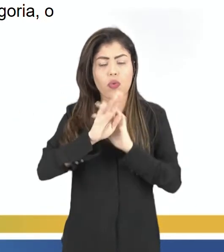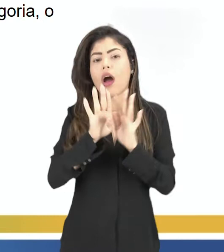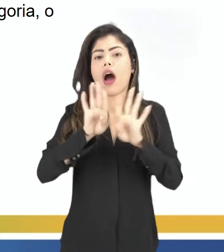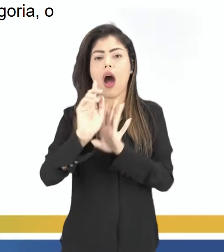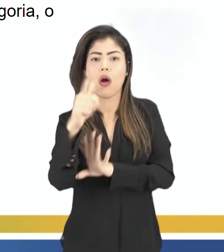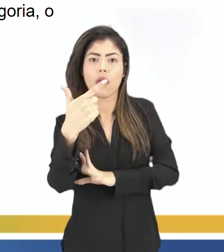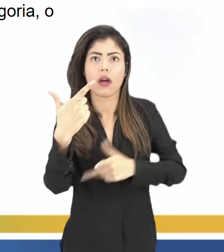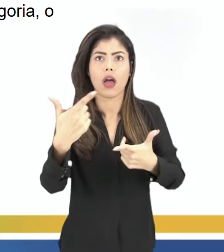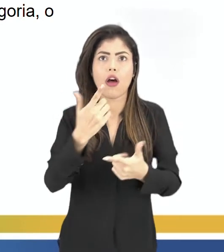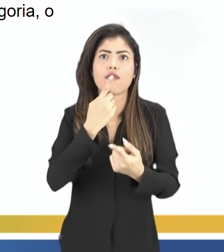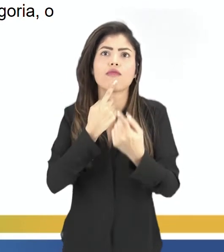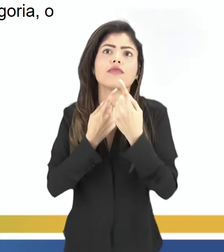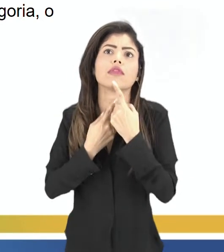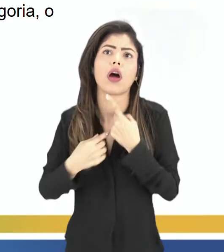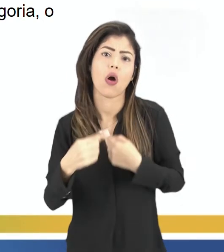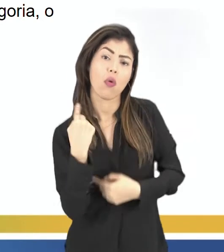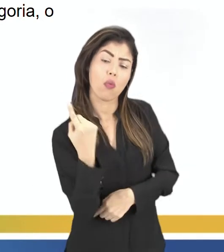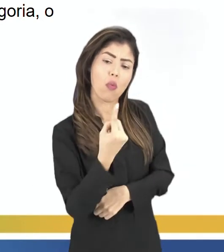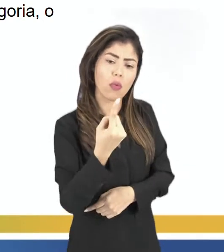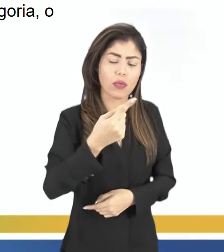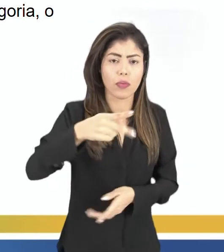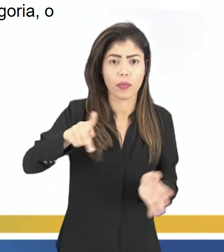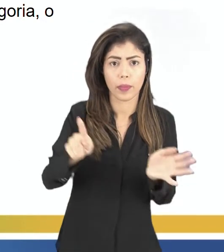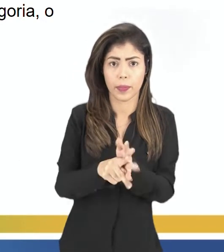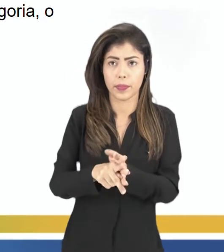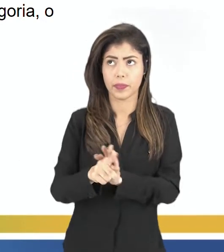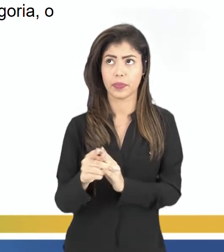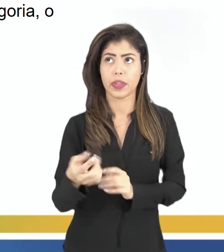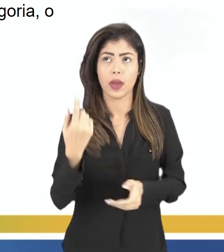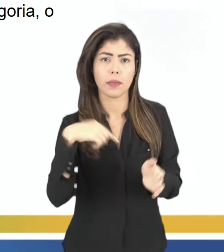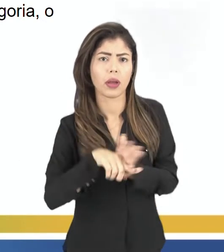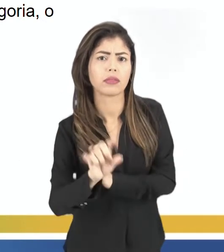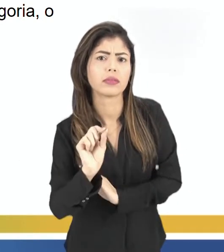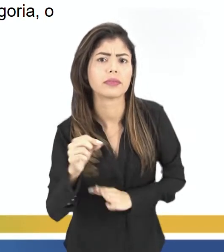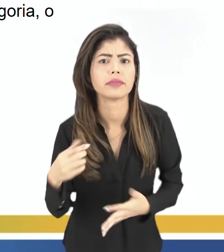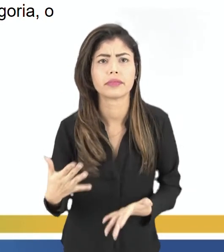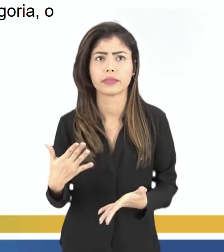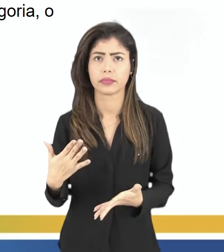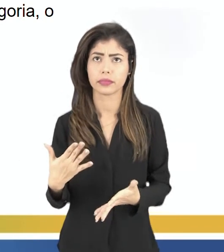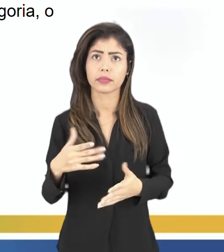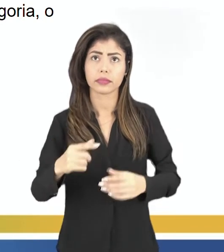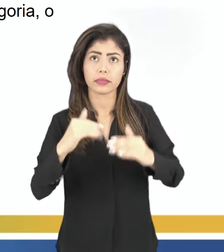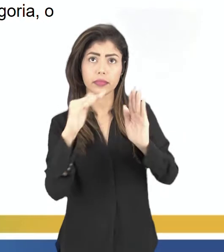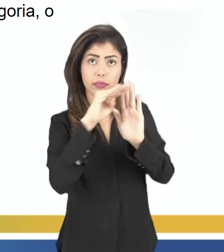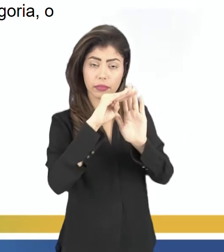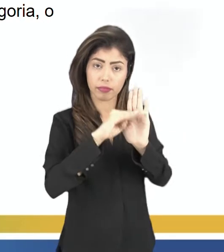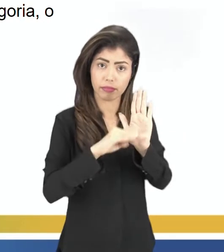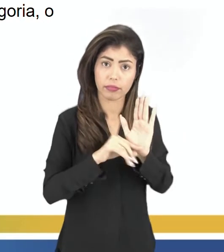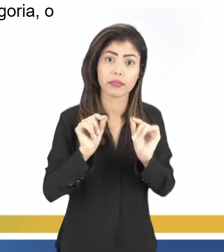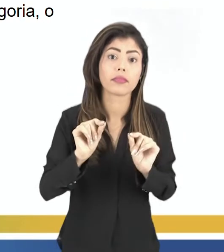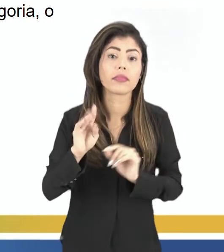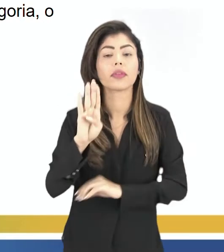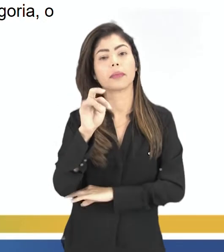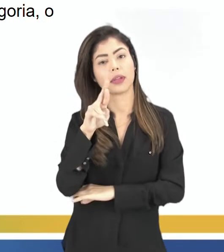outro, desejando formar um único ser. A pergunta é, no trecho da obra O Banquete,